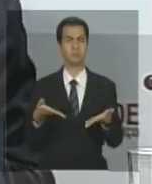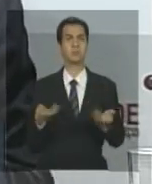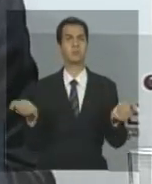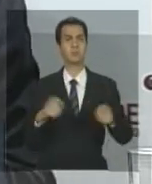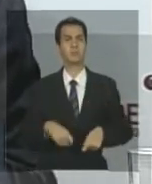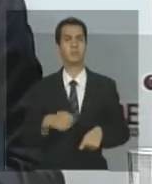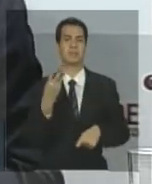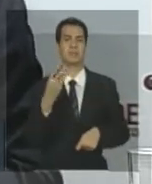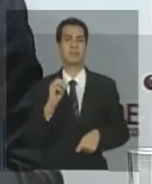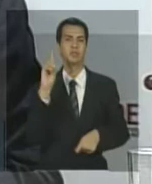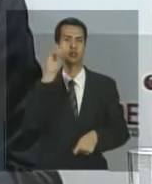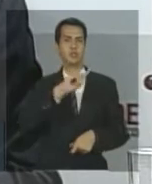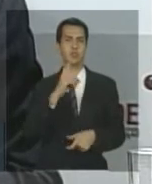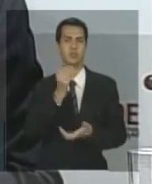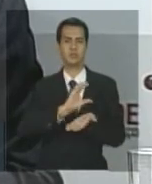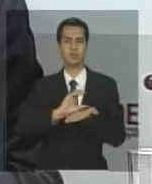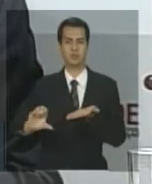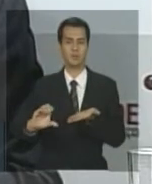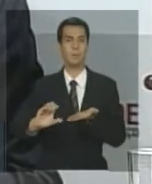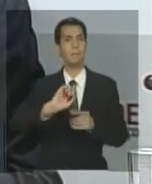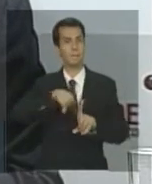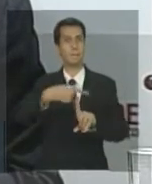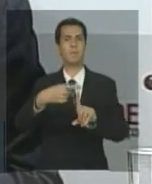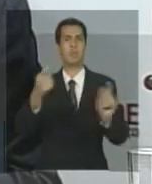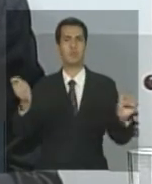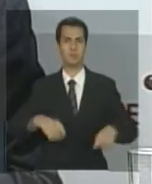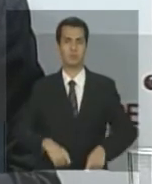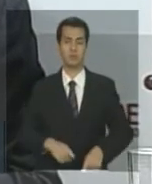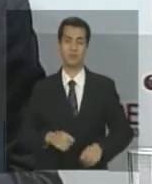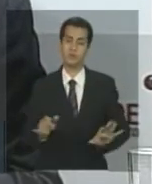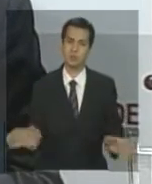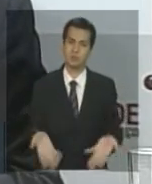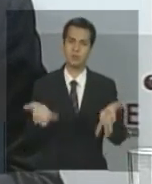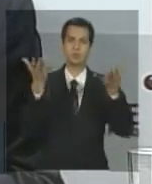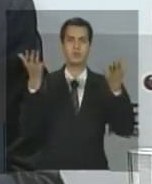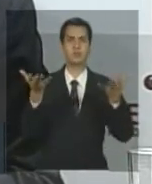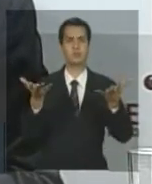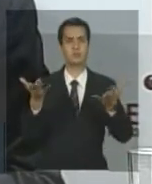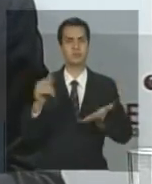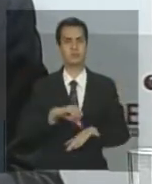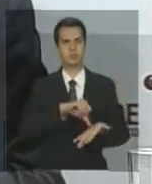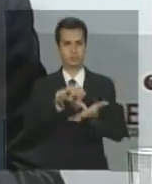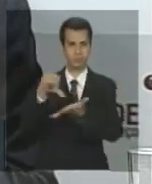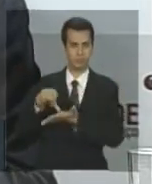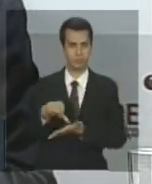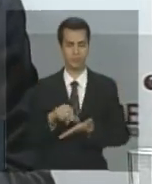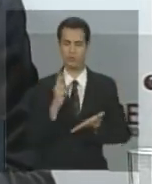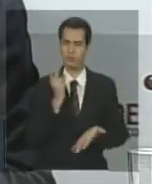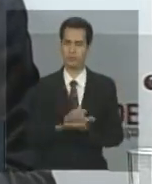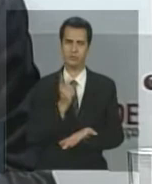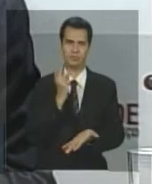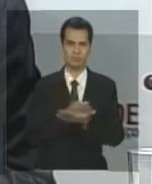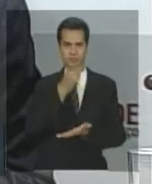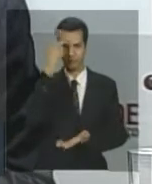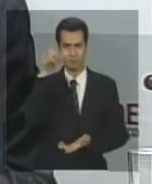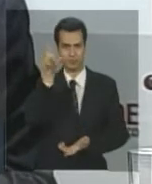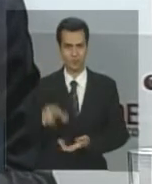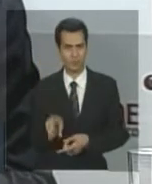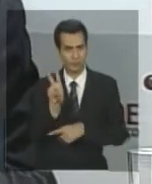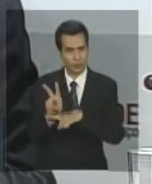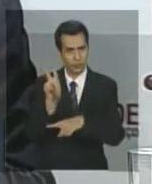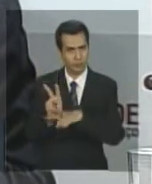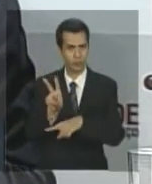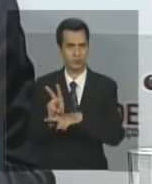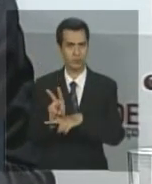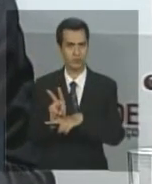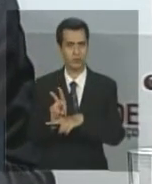30 dias, também a forma de financiamento específico para ter um incentivo específico exatamente para os centros, aqueles que têm melhores